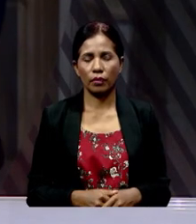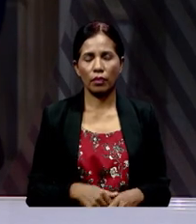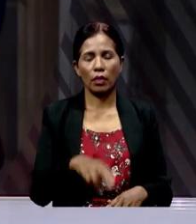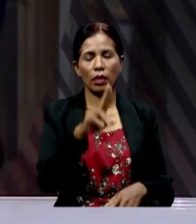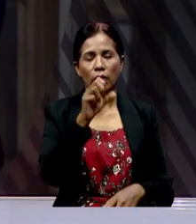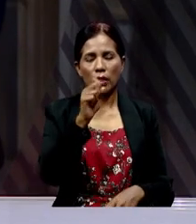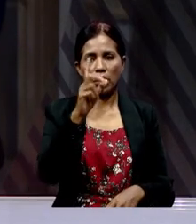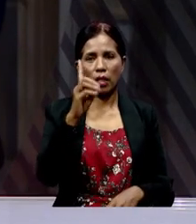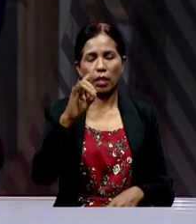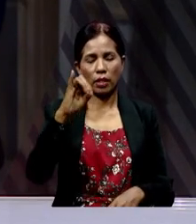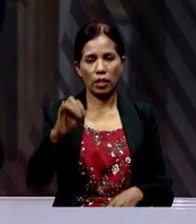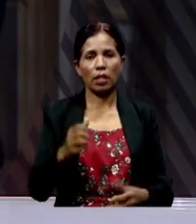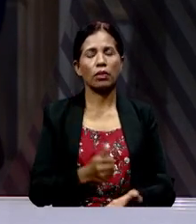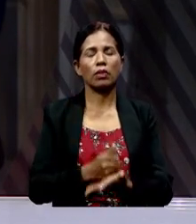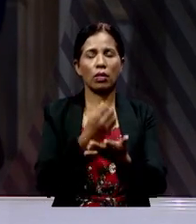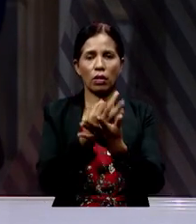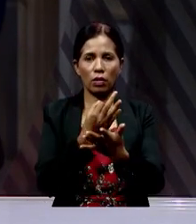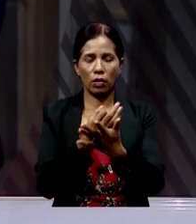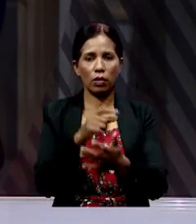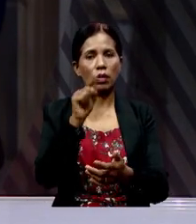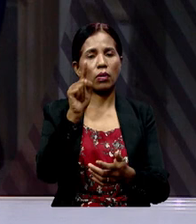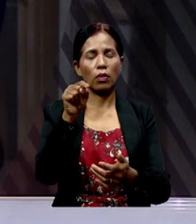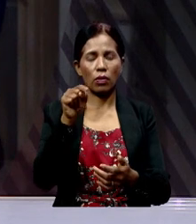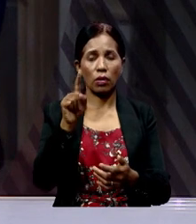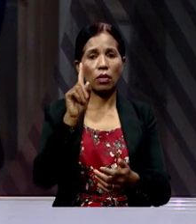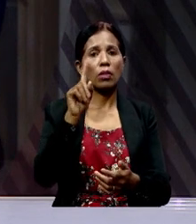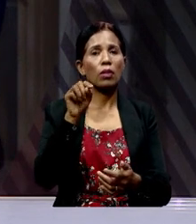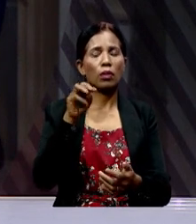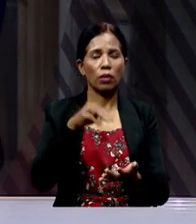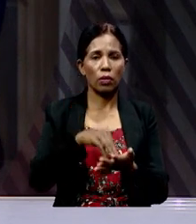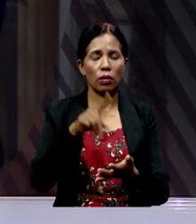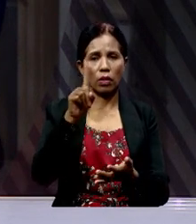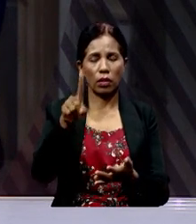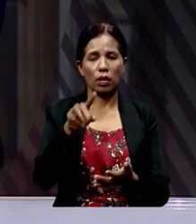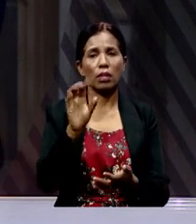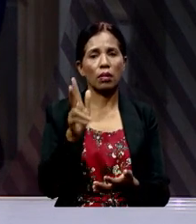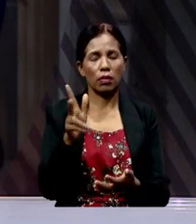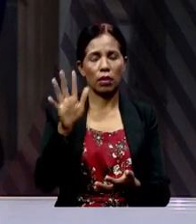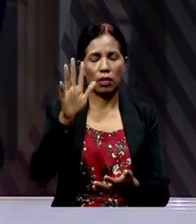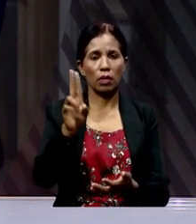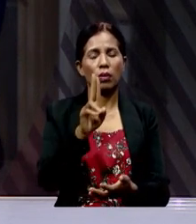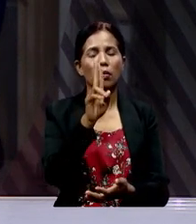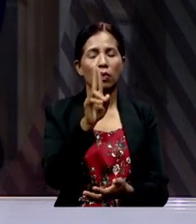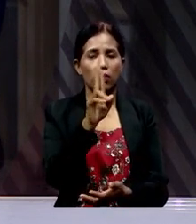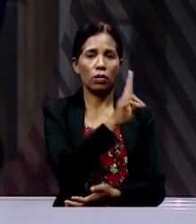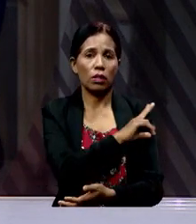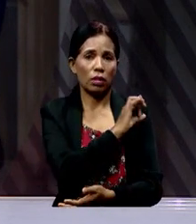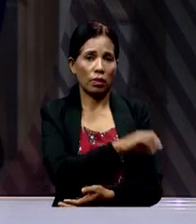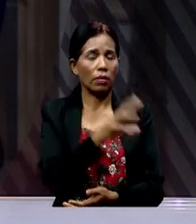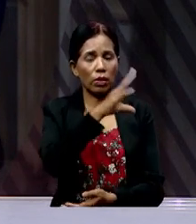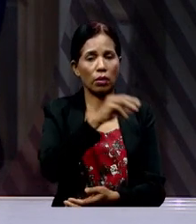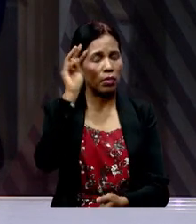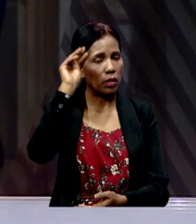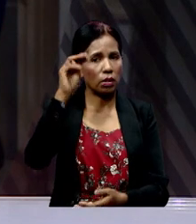ideia apoio tem orçamento adicional tocam ida ponto tolo nulo recém Lima, by UNICEF no Ministério Saúde, por combate